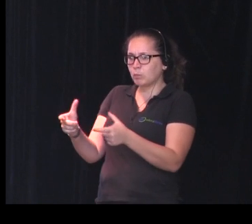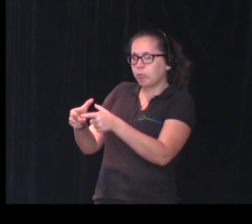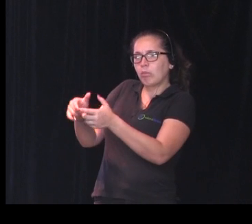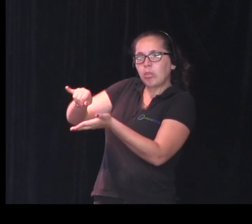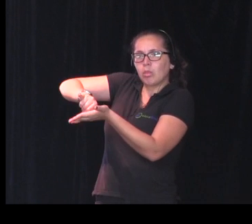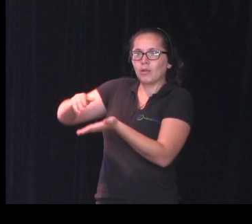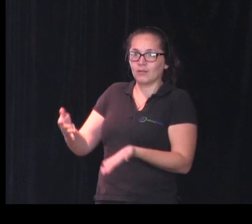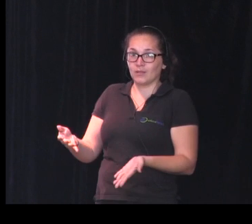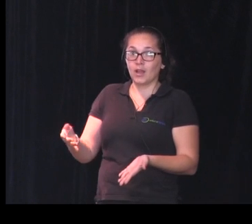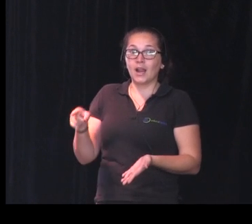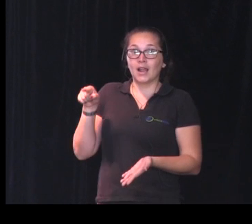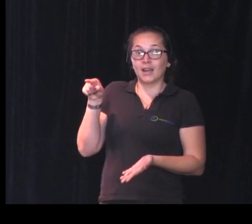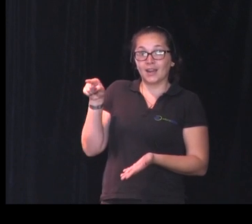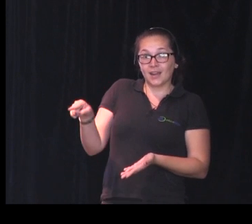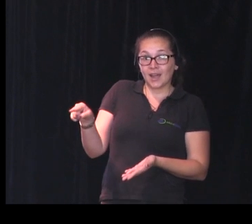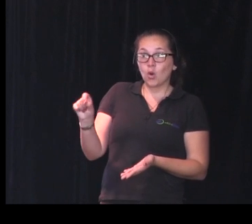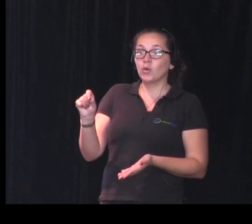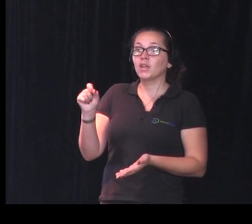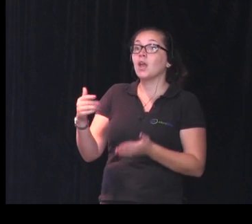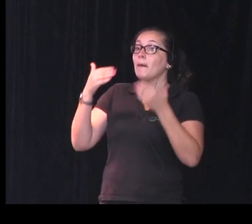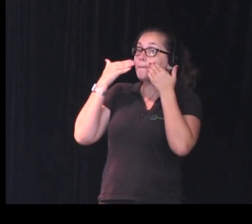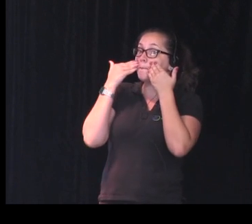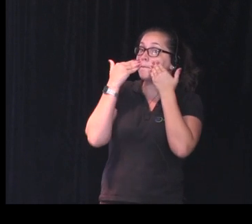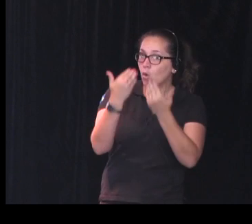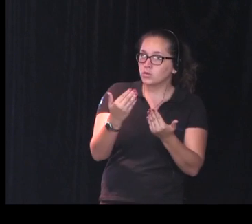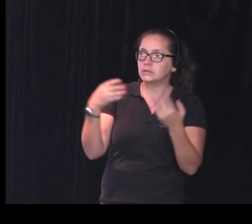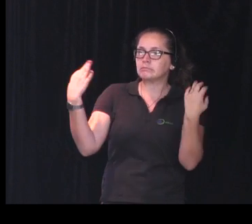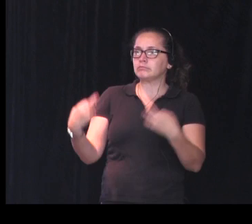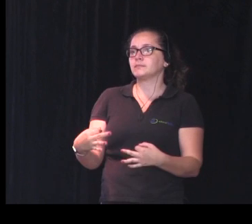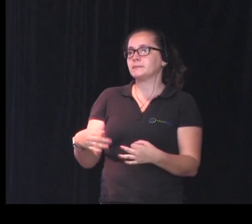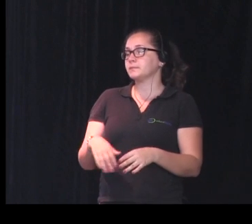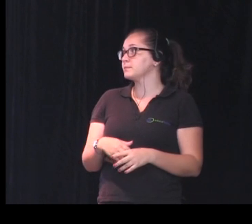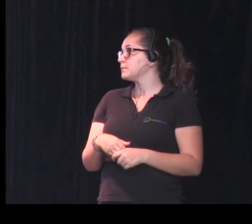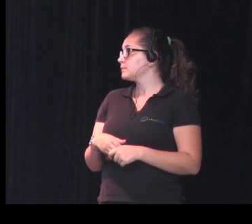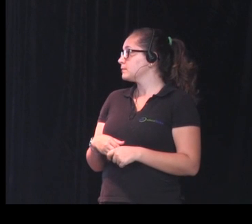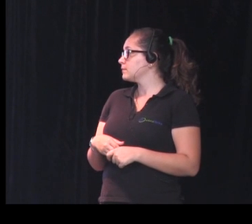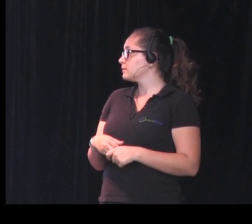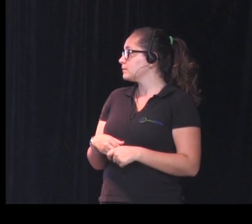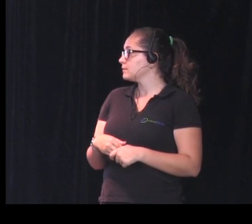aldeia, no qual isso não indica